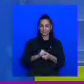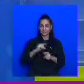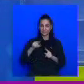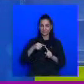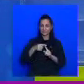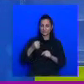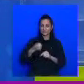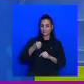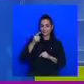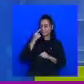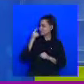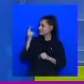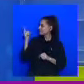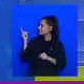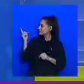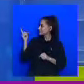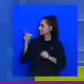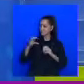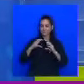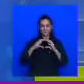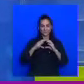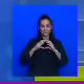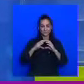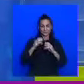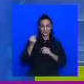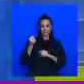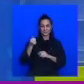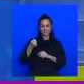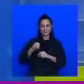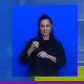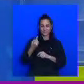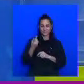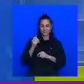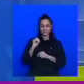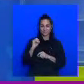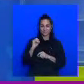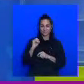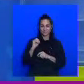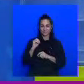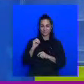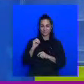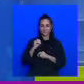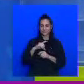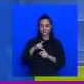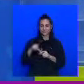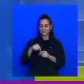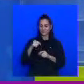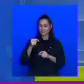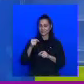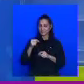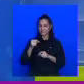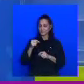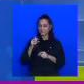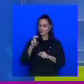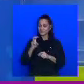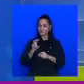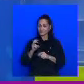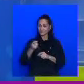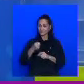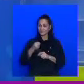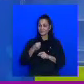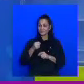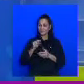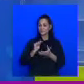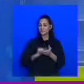Mais um número chegando. Bola branca, número 10. Branca, 10. Foram sorteados 5